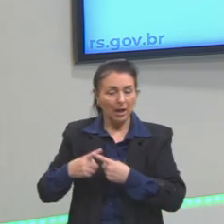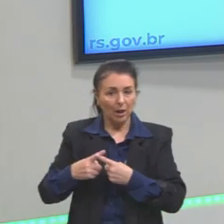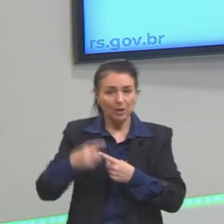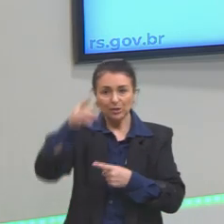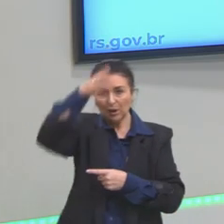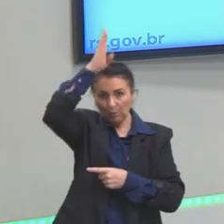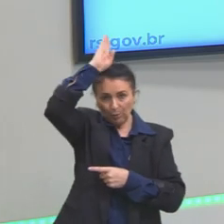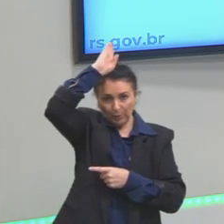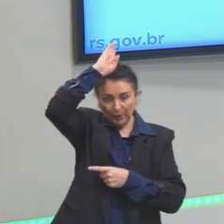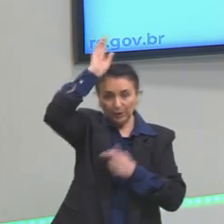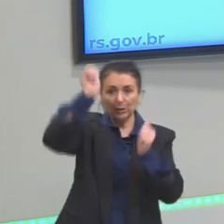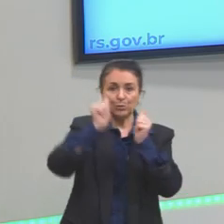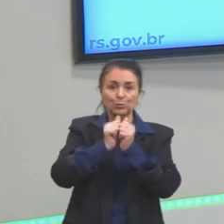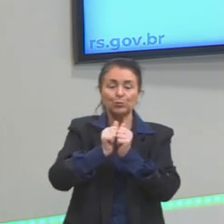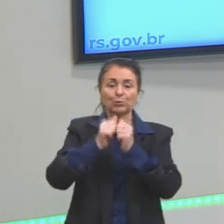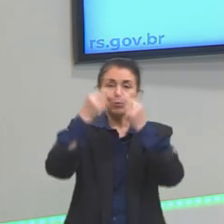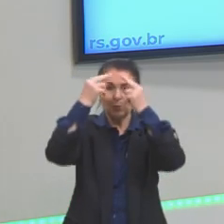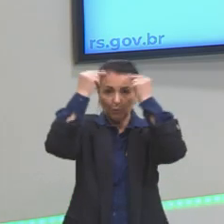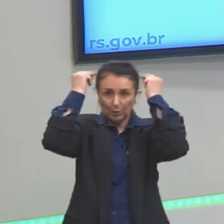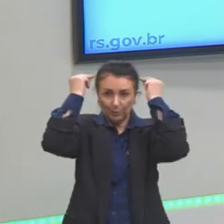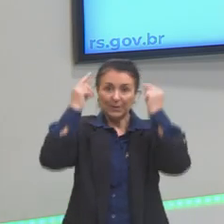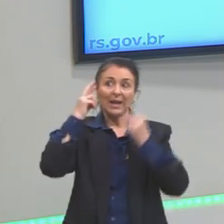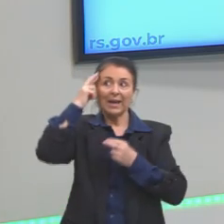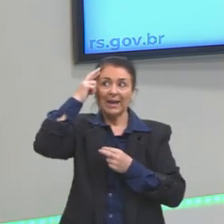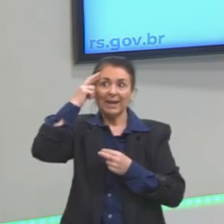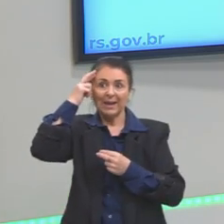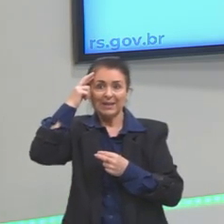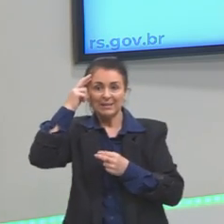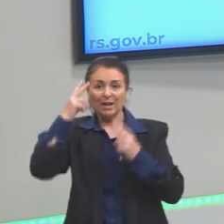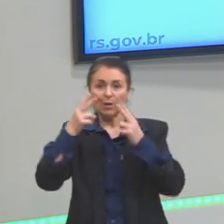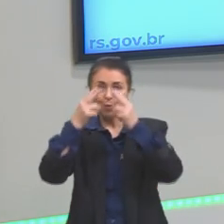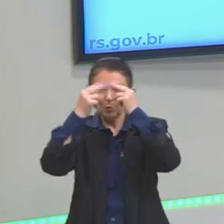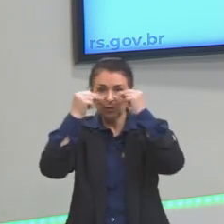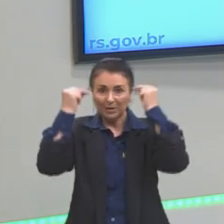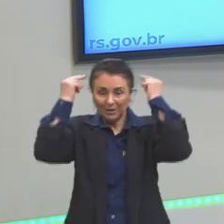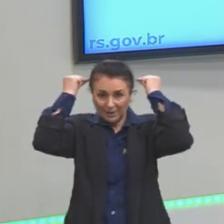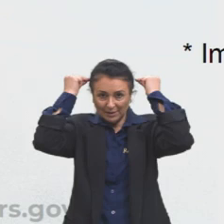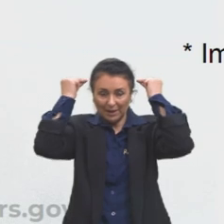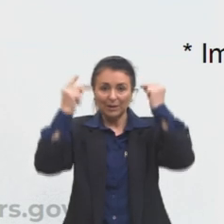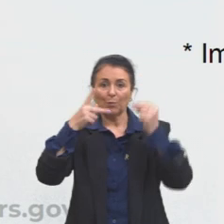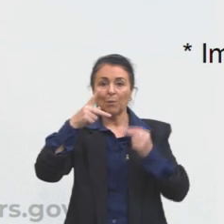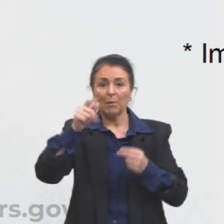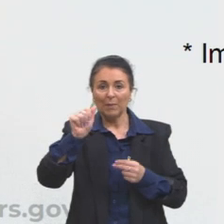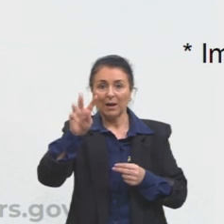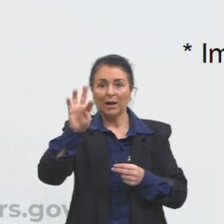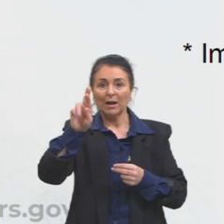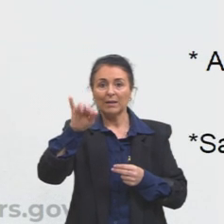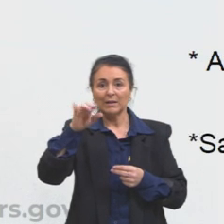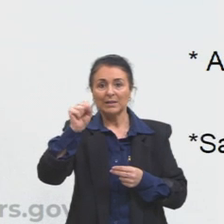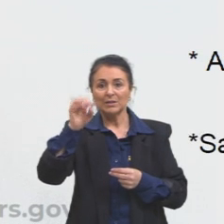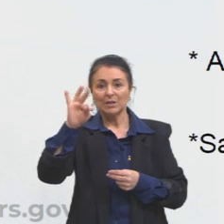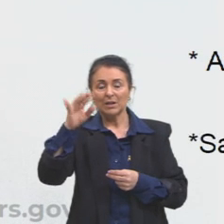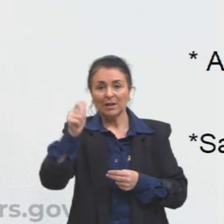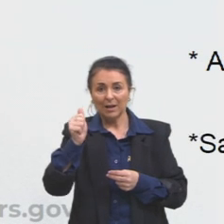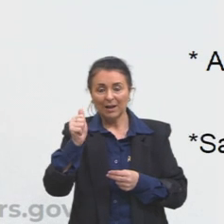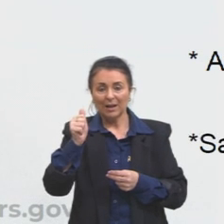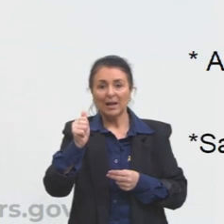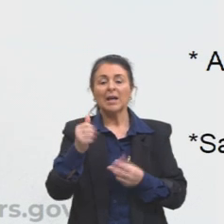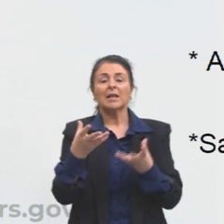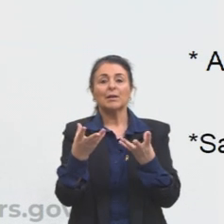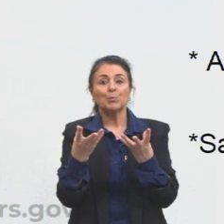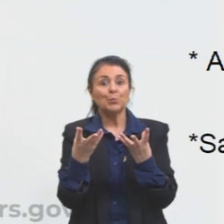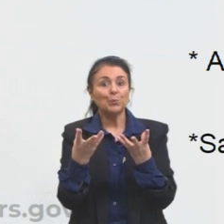a grega com a razão grega a patrística e os padres da igreja salvam muitas coisas dos nossos amigos